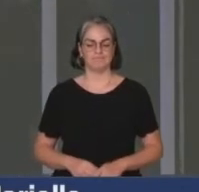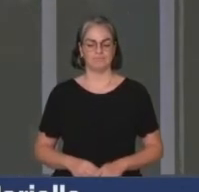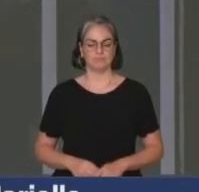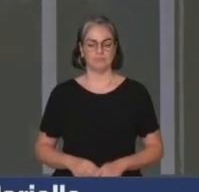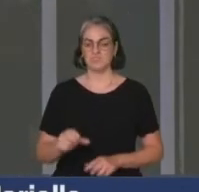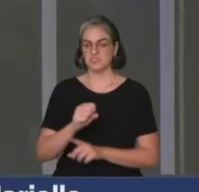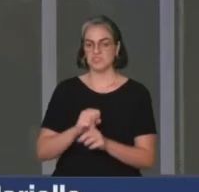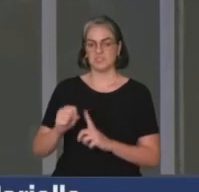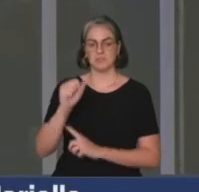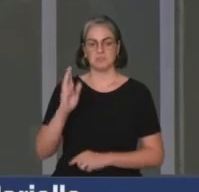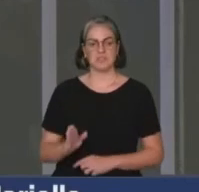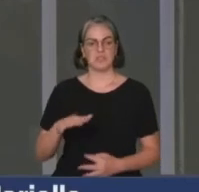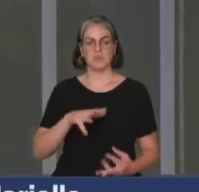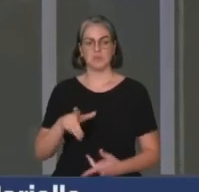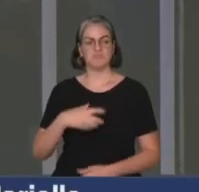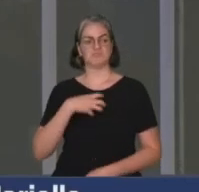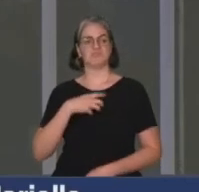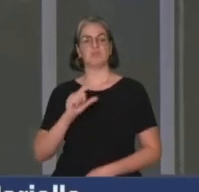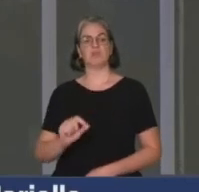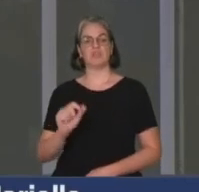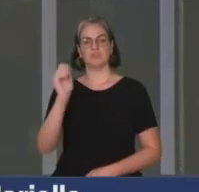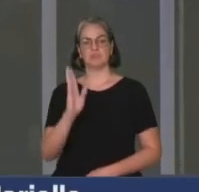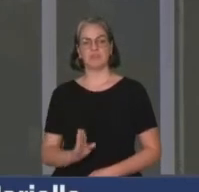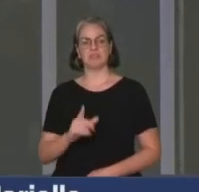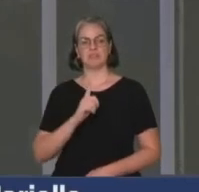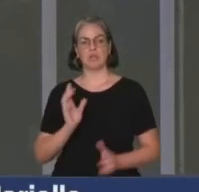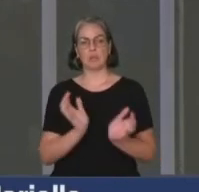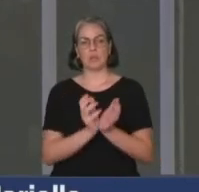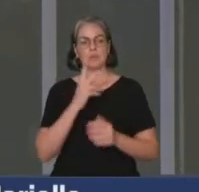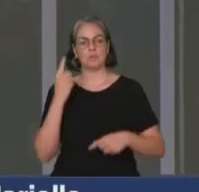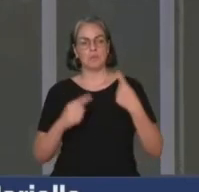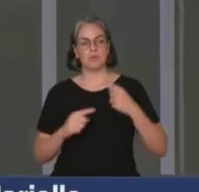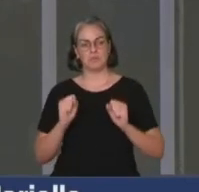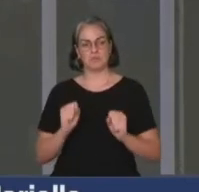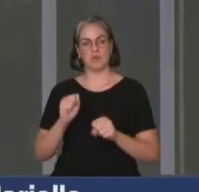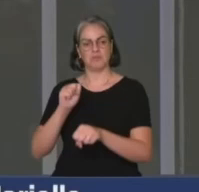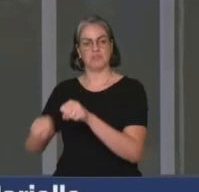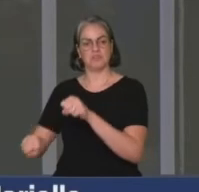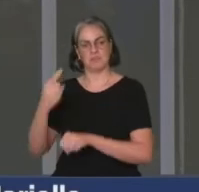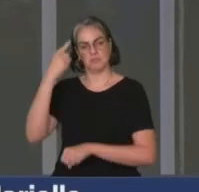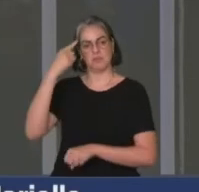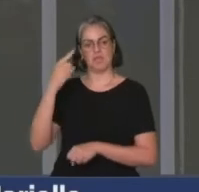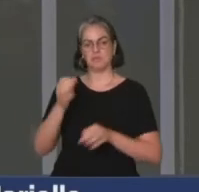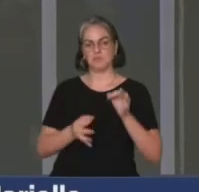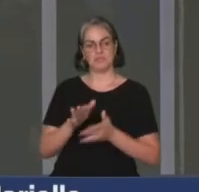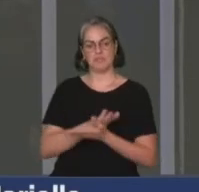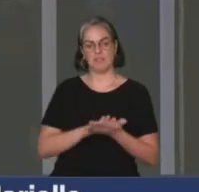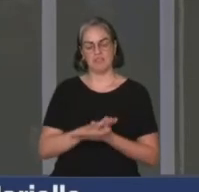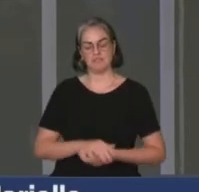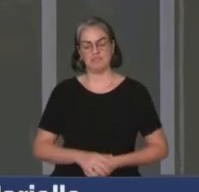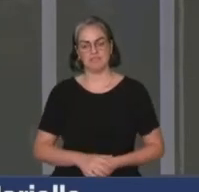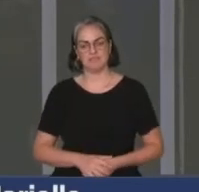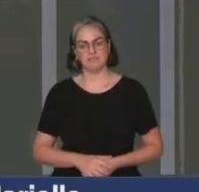é que no Brasil existe um grupo político que é capaz de assassinar como forma de fazer política na certeza da impunidade. Mas não assassinou qualquer